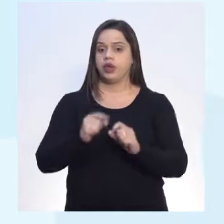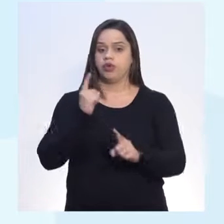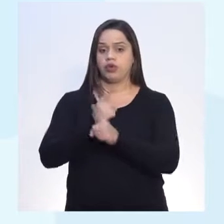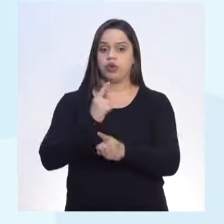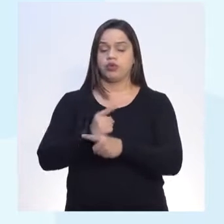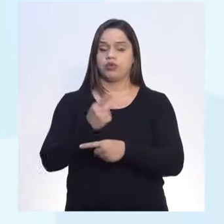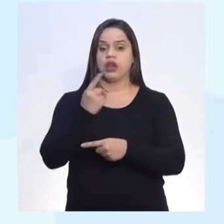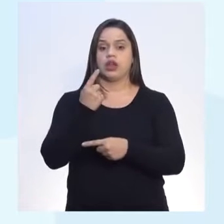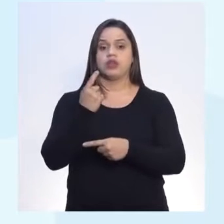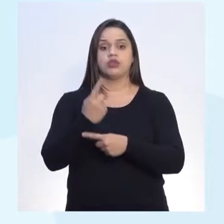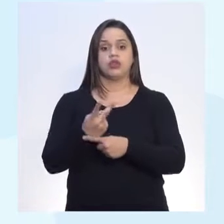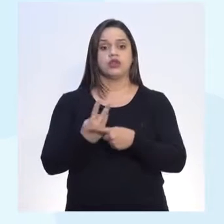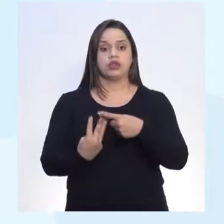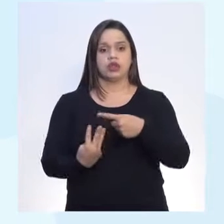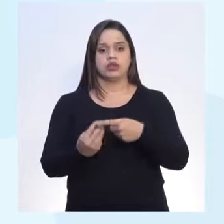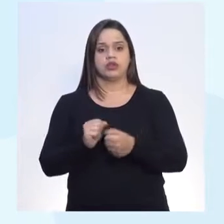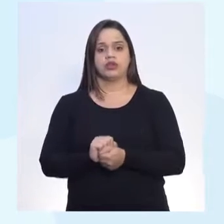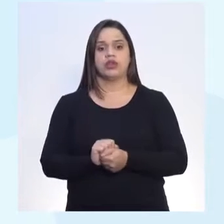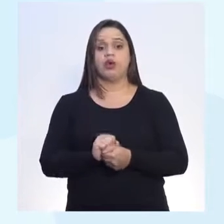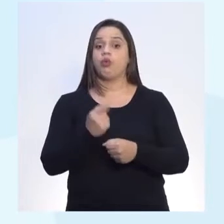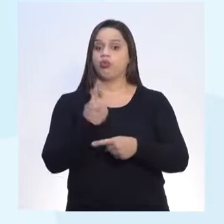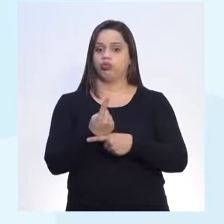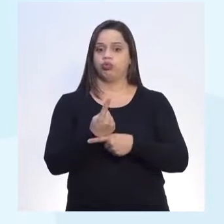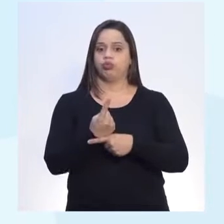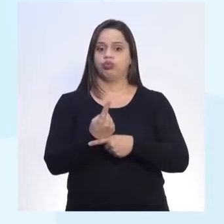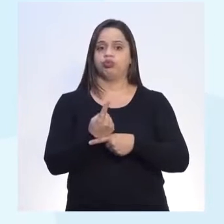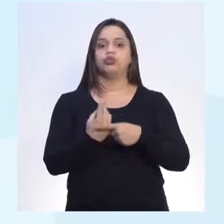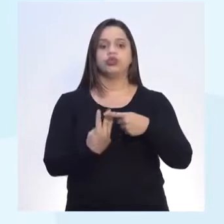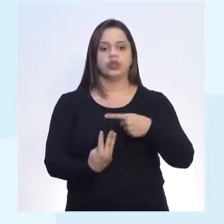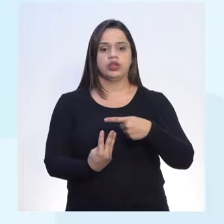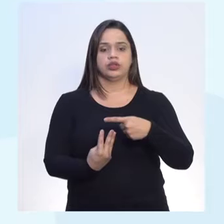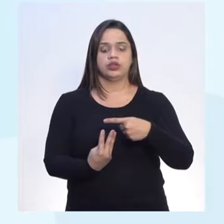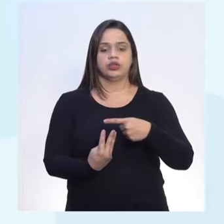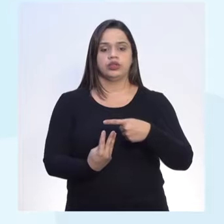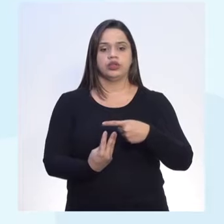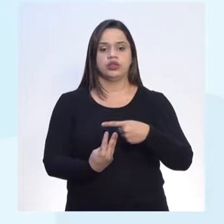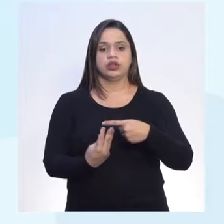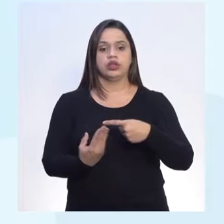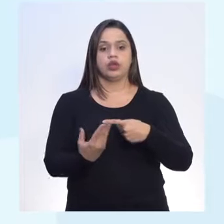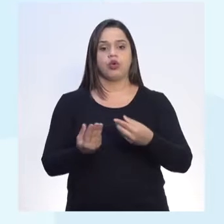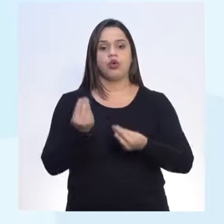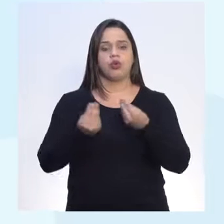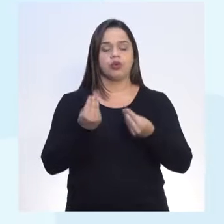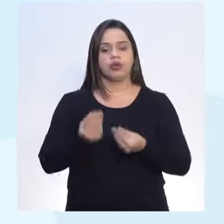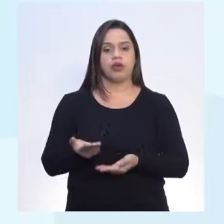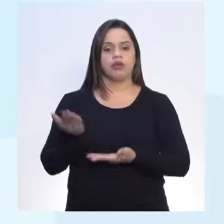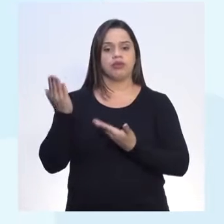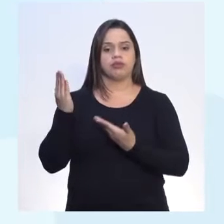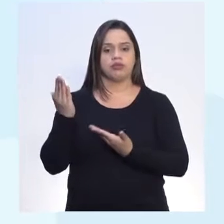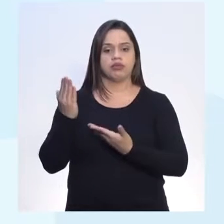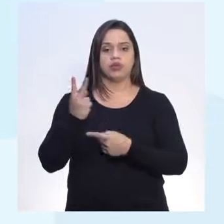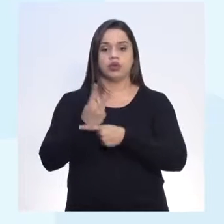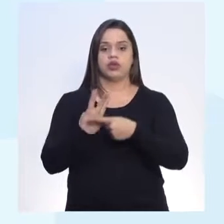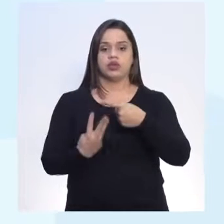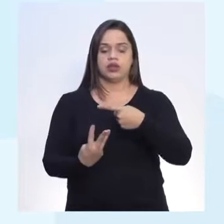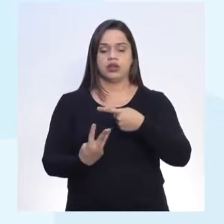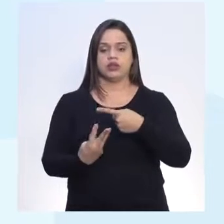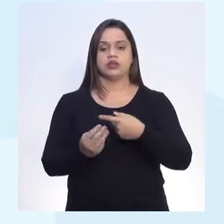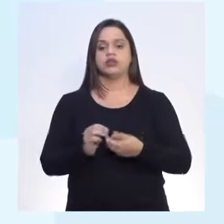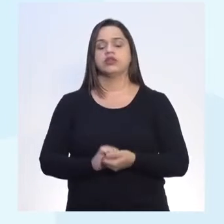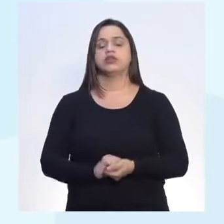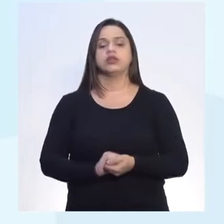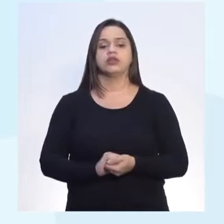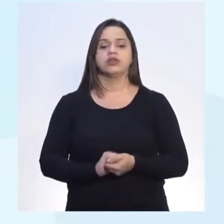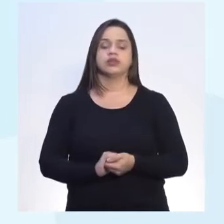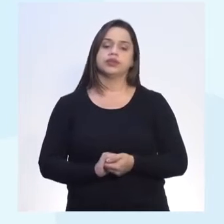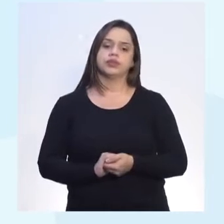2/3. Então, 1/3 está ali, né? E 2/3 está aqui. Então, eu encontrei aí 2/3